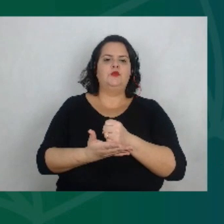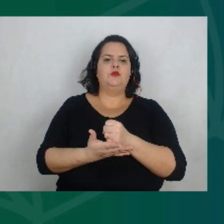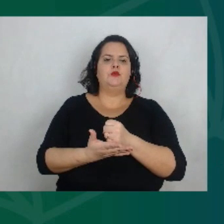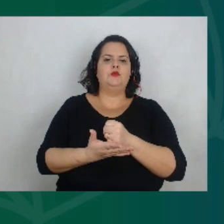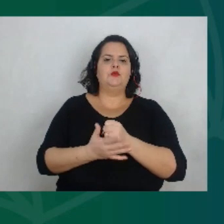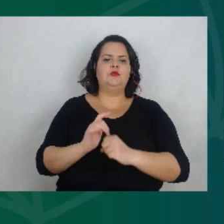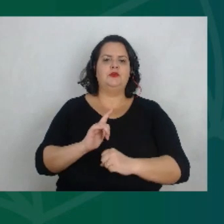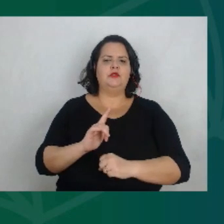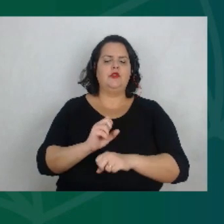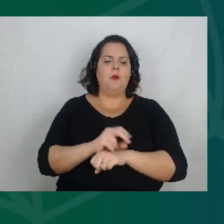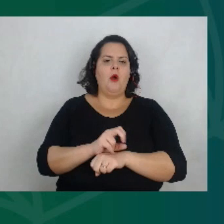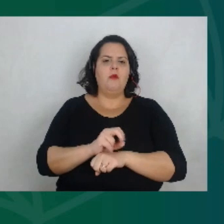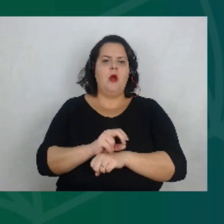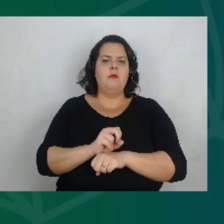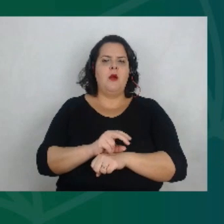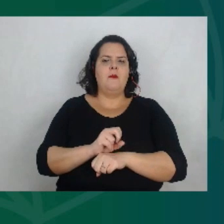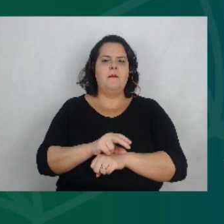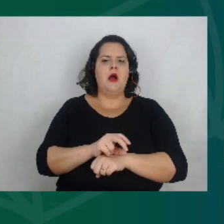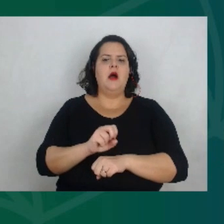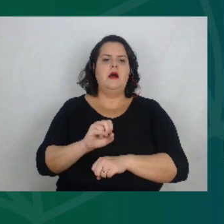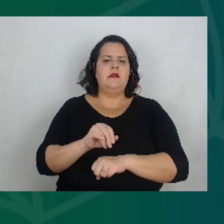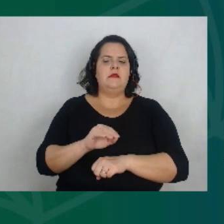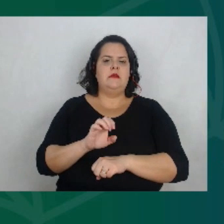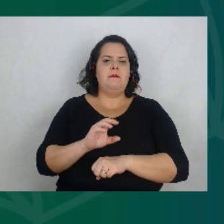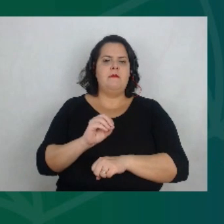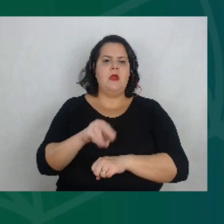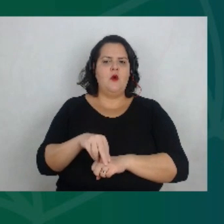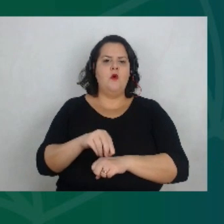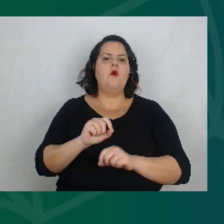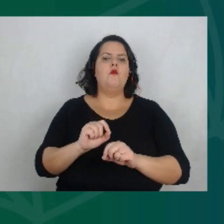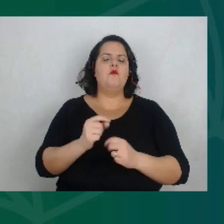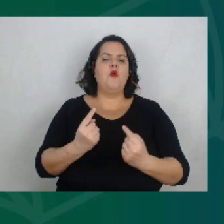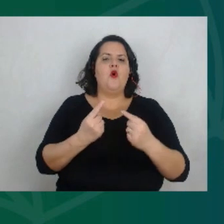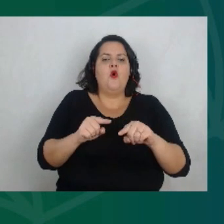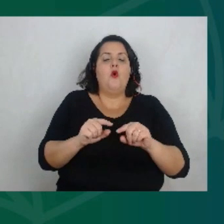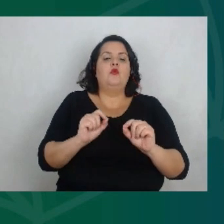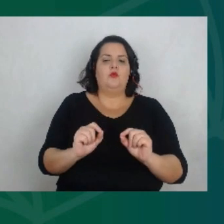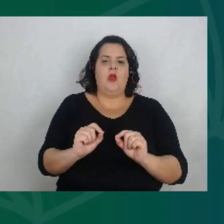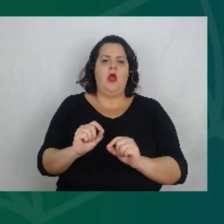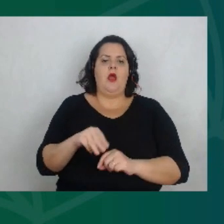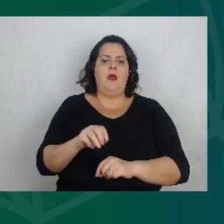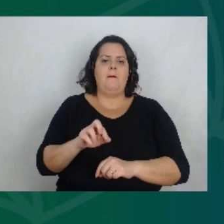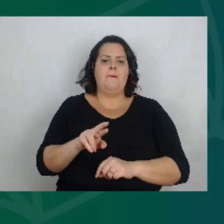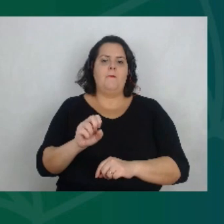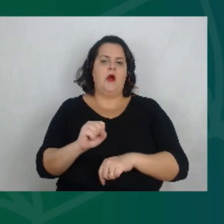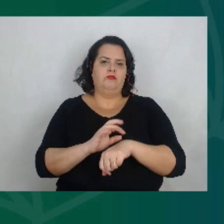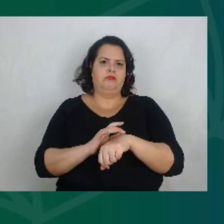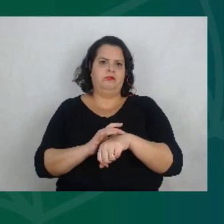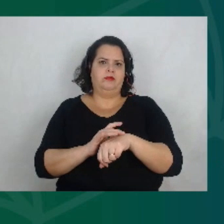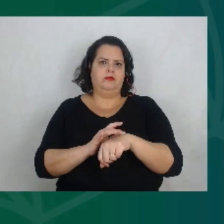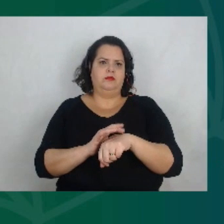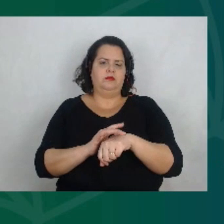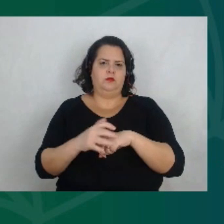adenovírus símil foi feito contra o MERS, né? Então, o que acontece contra